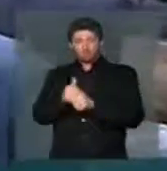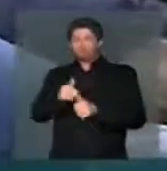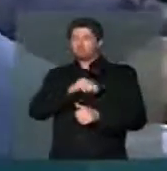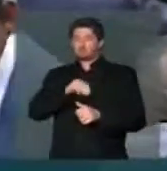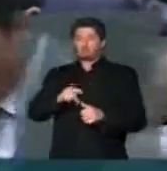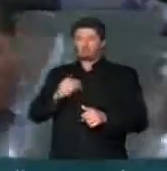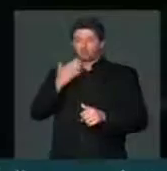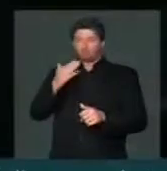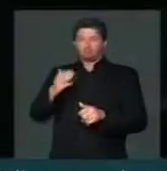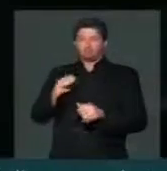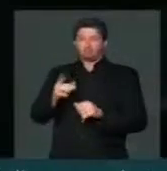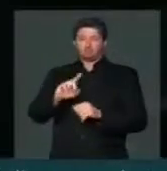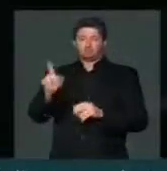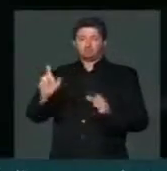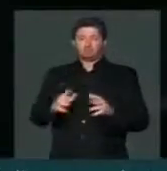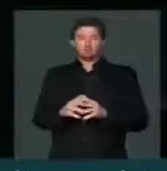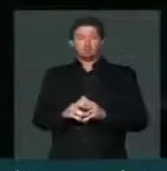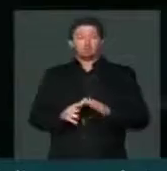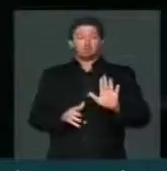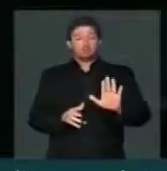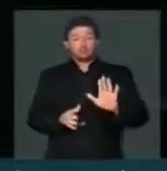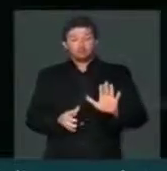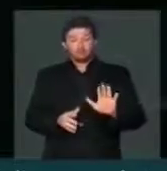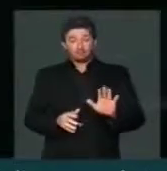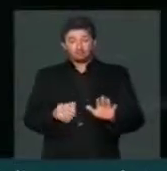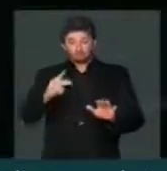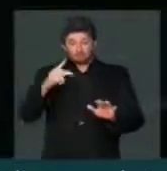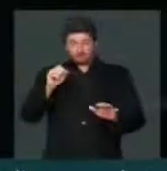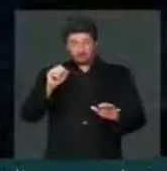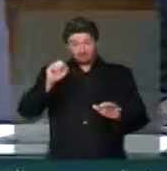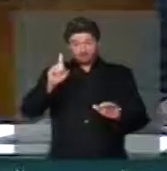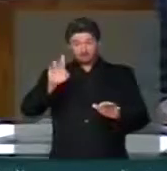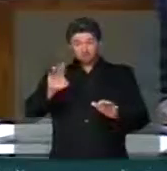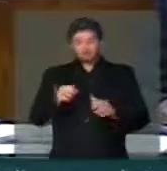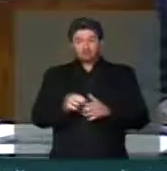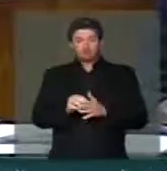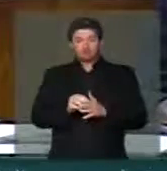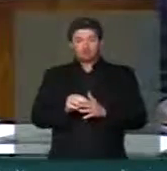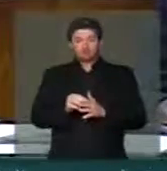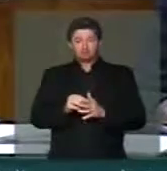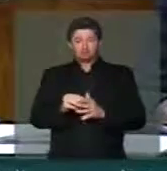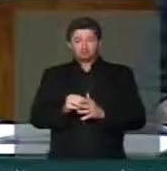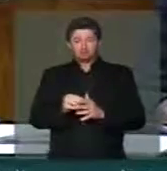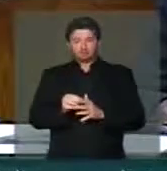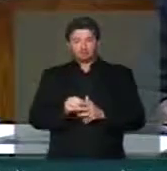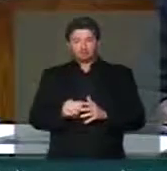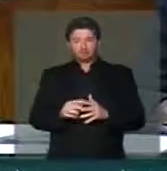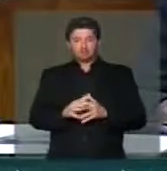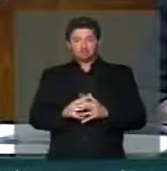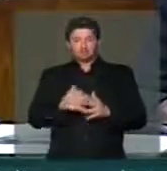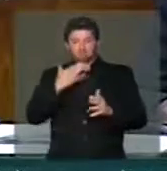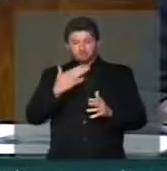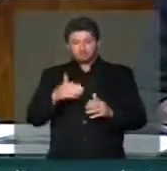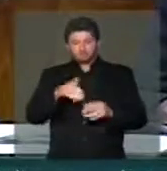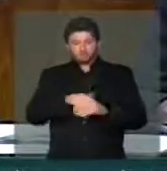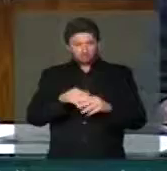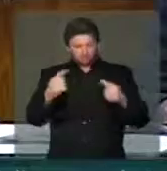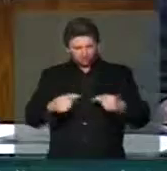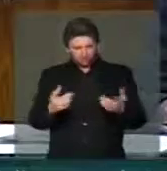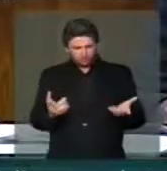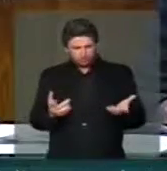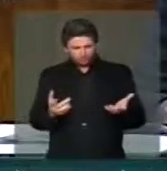não. Só para entender, o destaque do PSDB, que Vossa Excelência encaminhou favorável, Vossa Excelência está